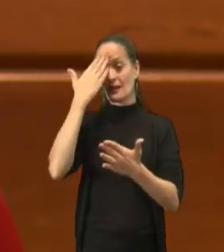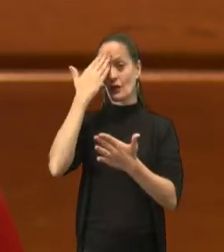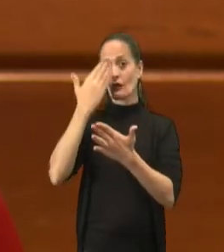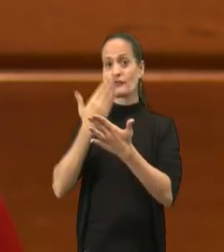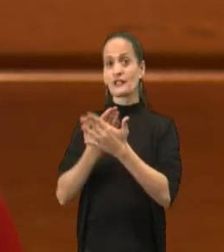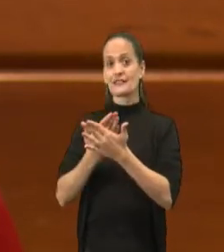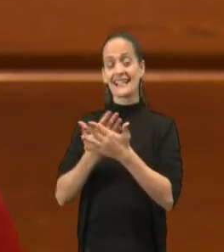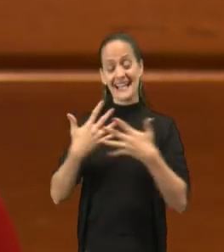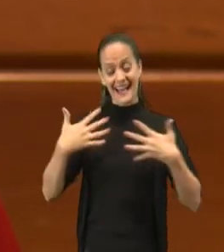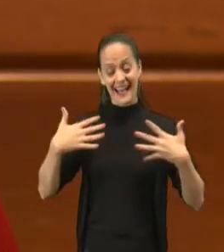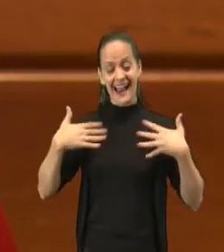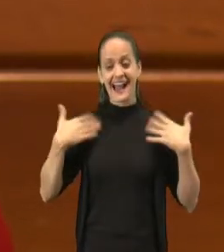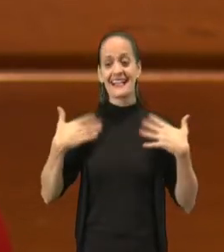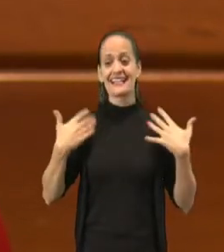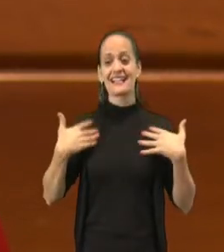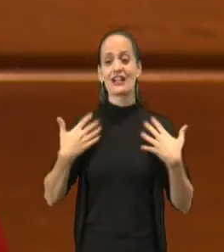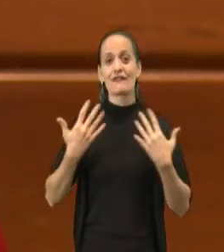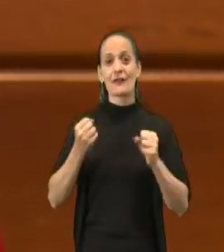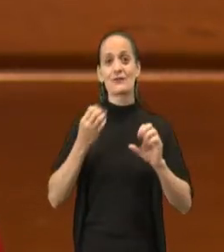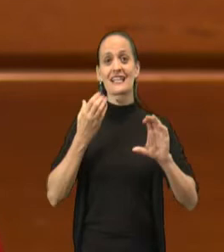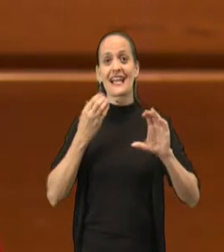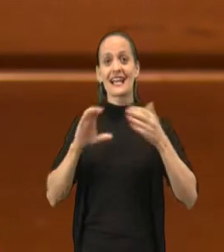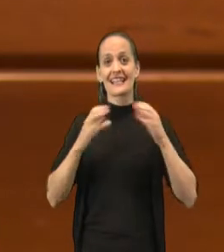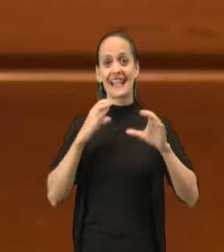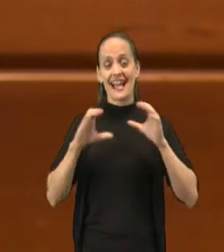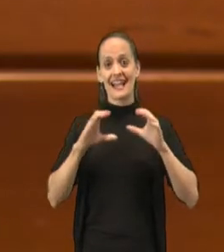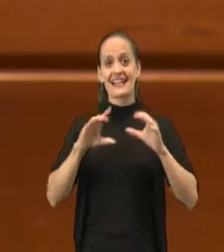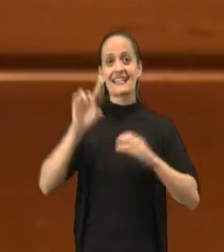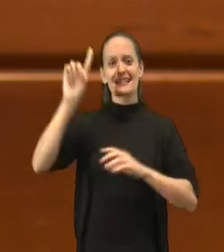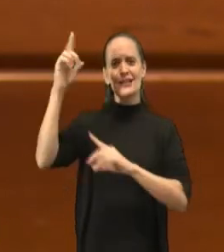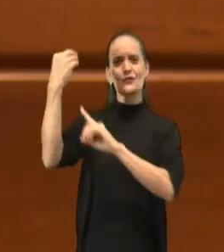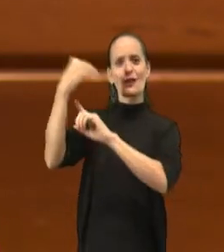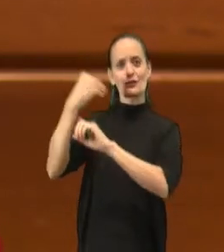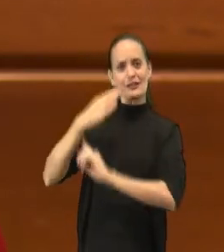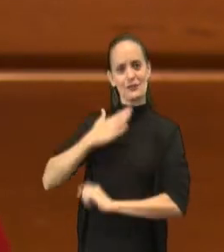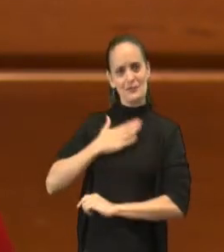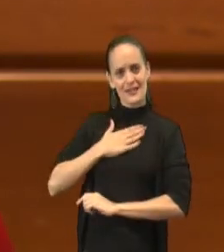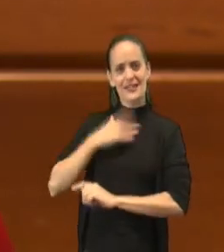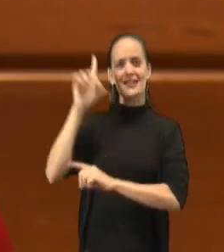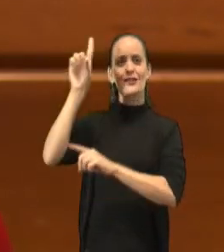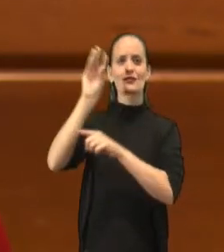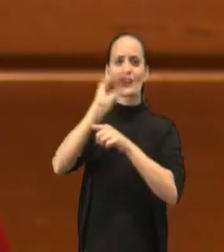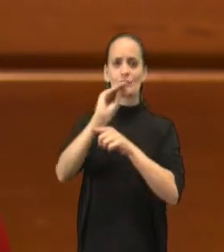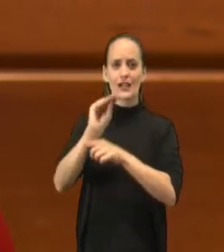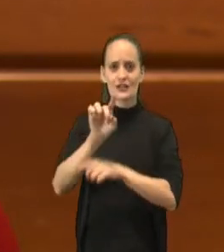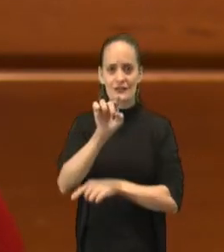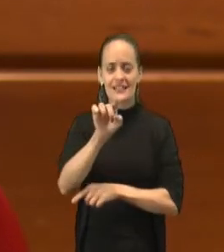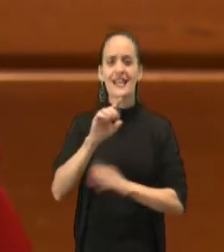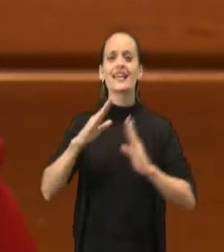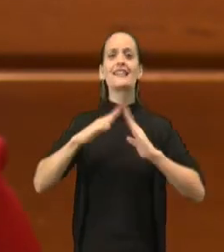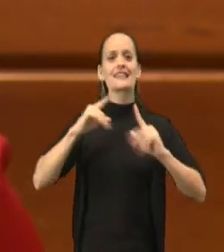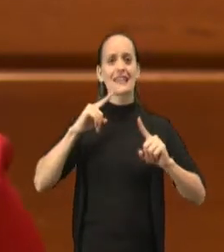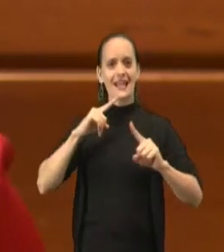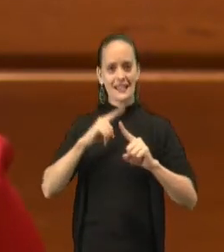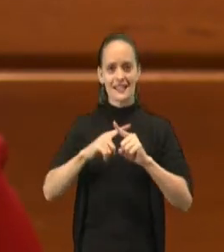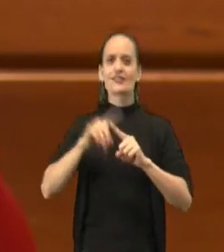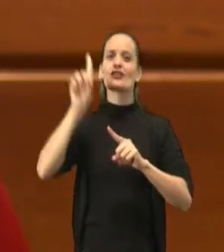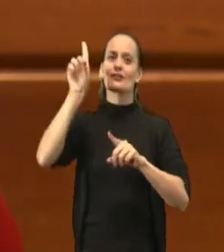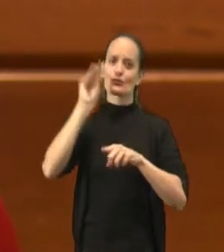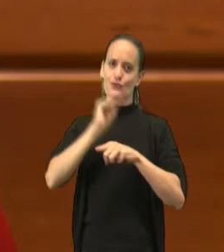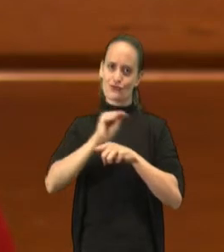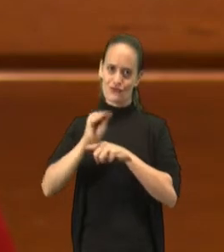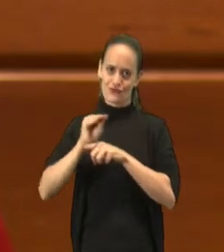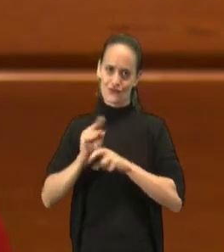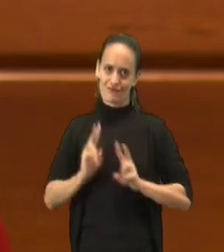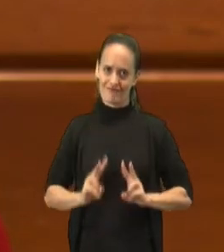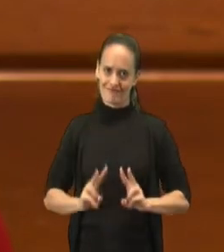e nessa alegria que nós vamos cantar agora que Deus vai cuidar de mim, de você, da igreja dele que está espalhada pela face da